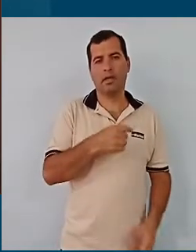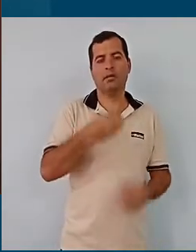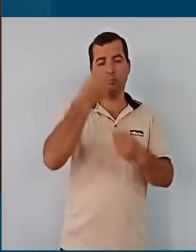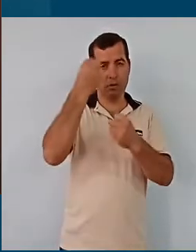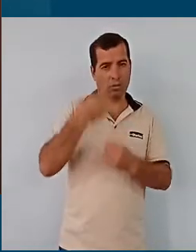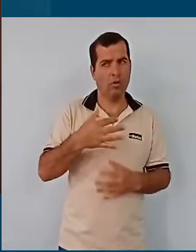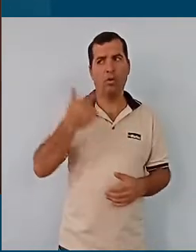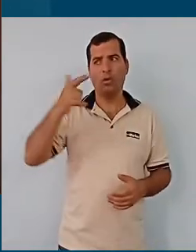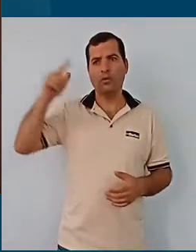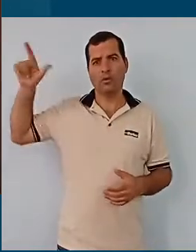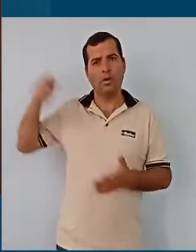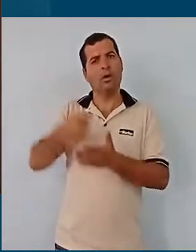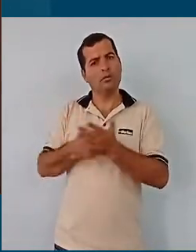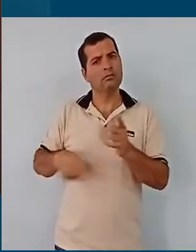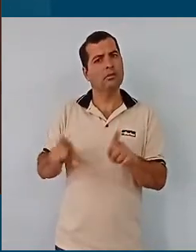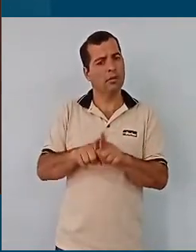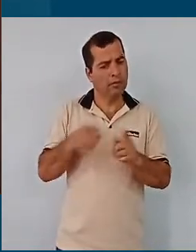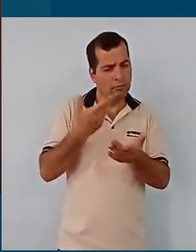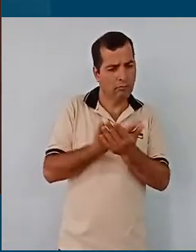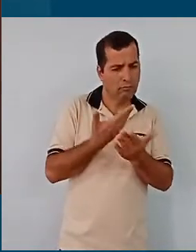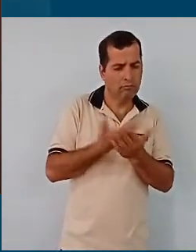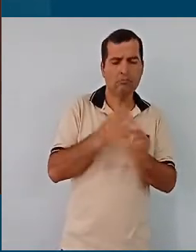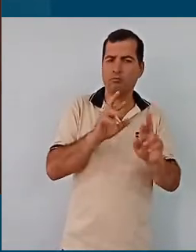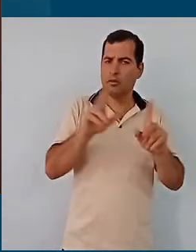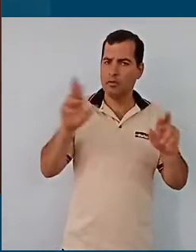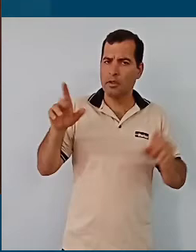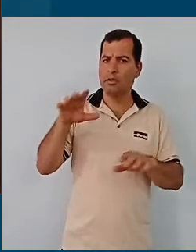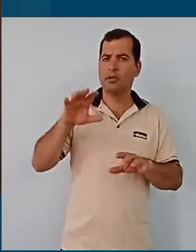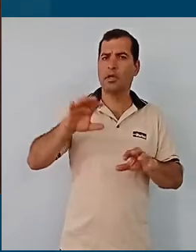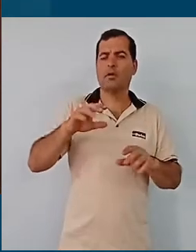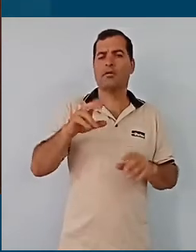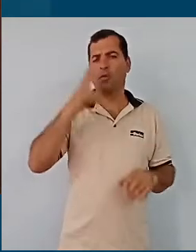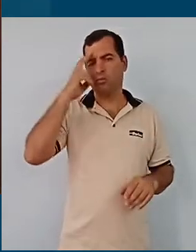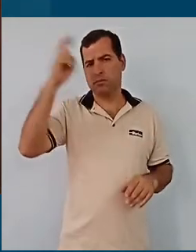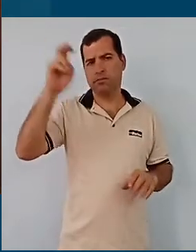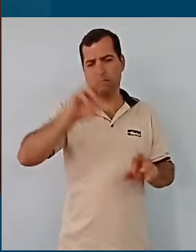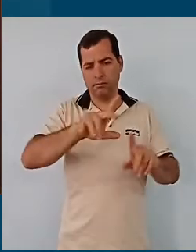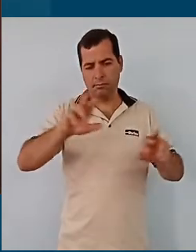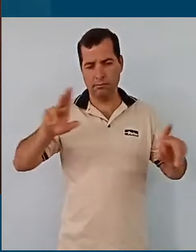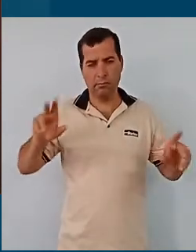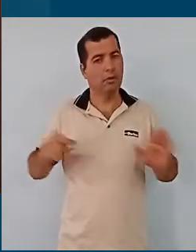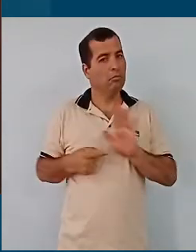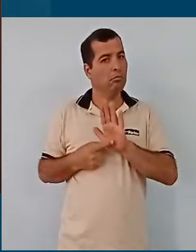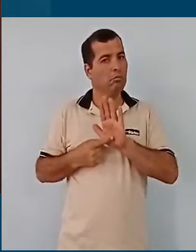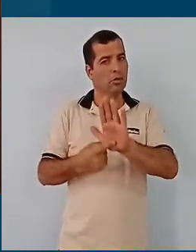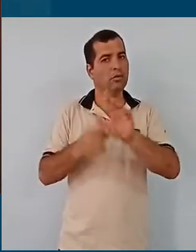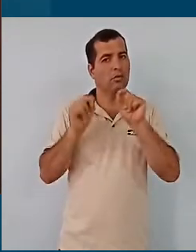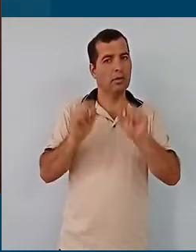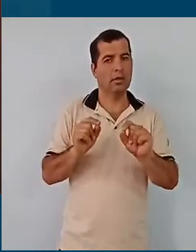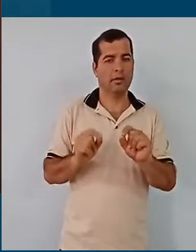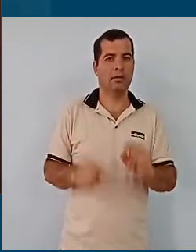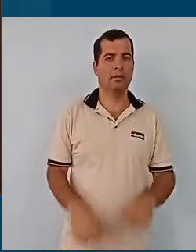outros, muitos estudos em diferentes áreas do conhecimento, têm mostrado que